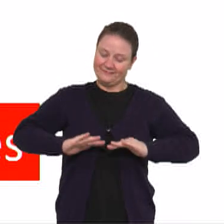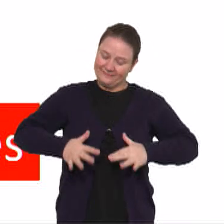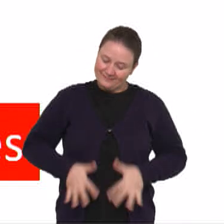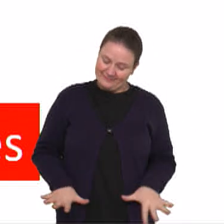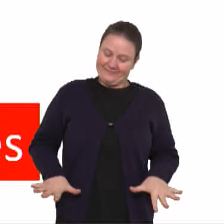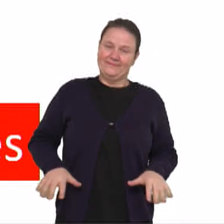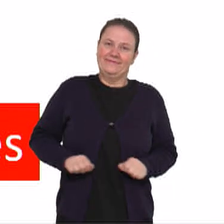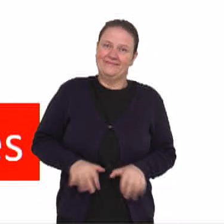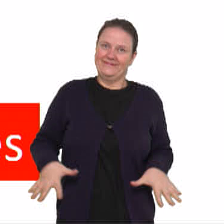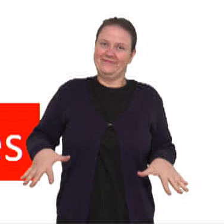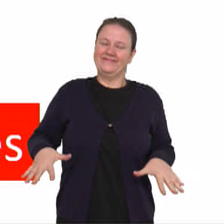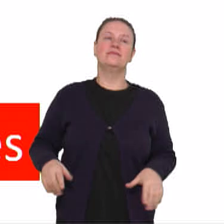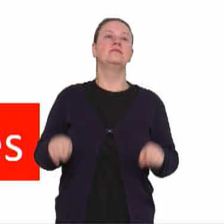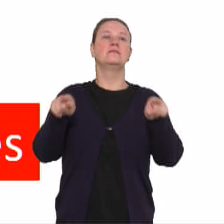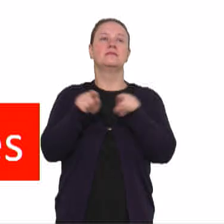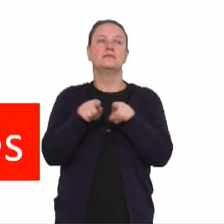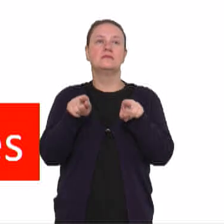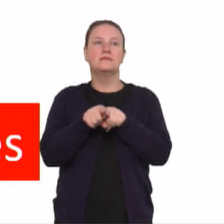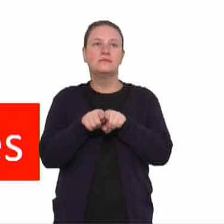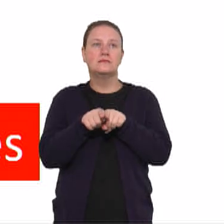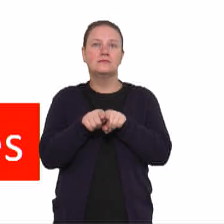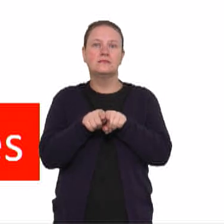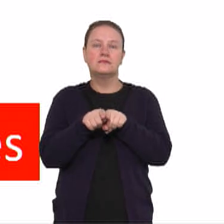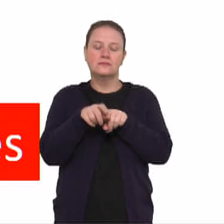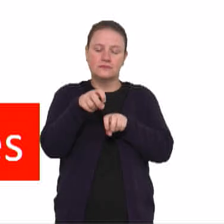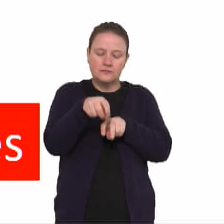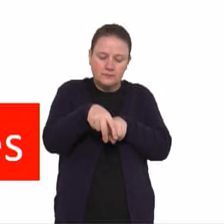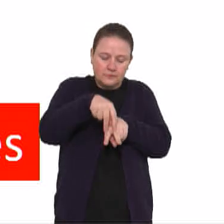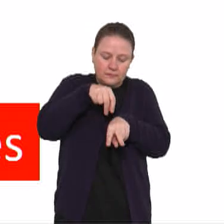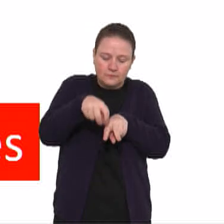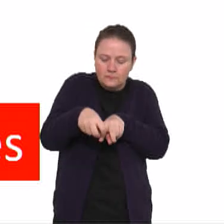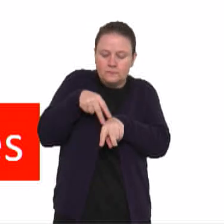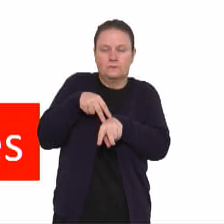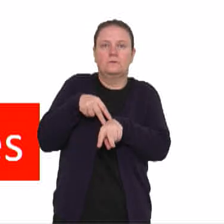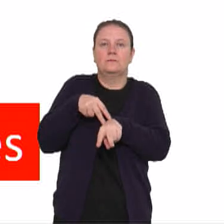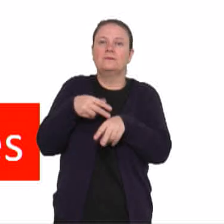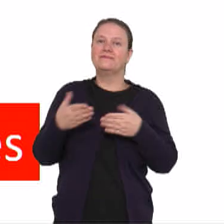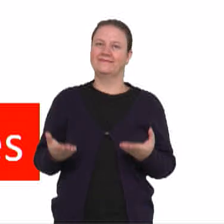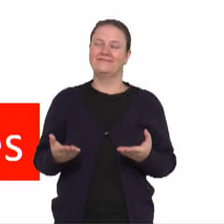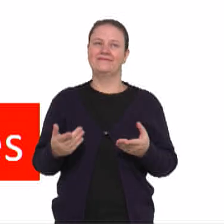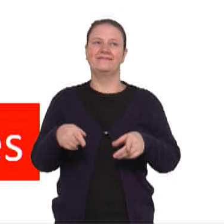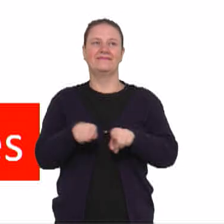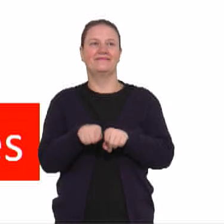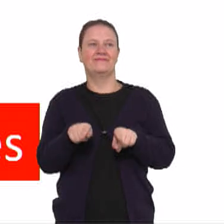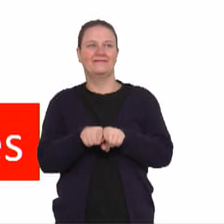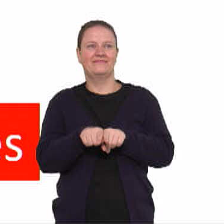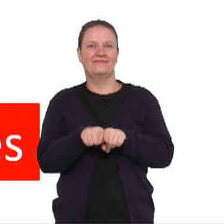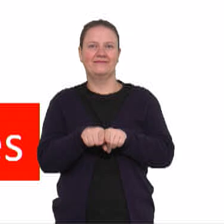saia. Tights, meia calça. Ring,